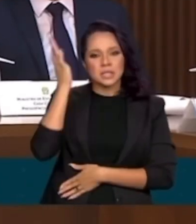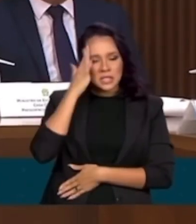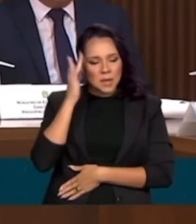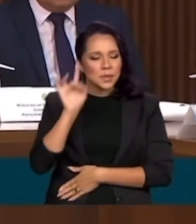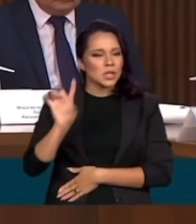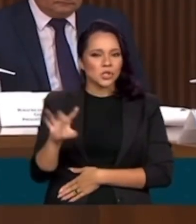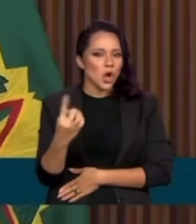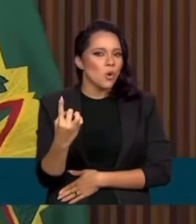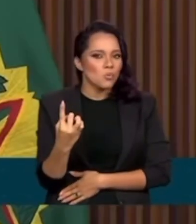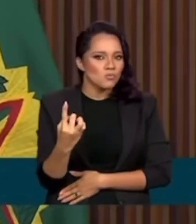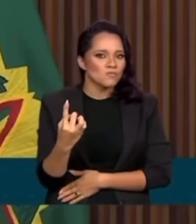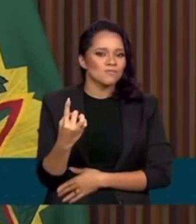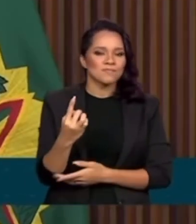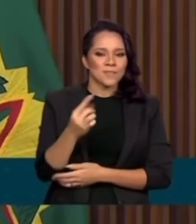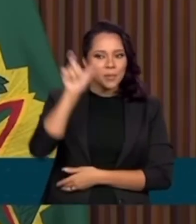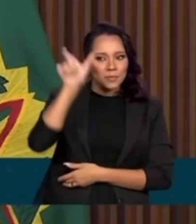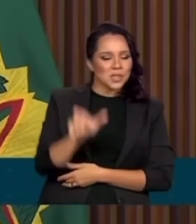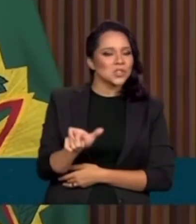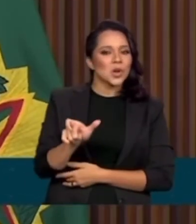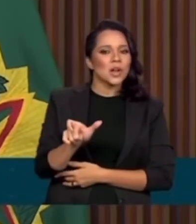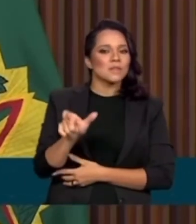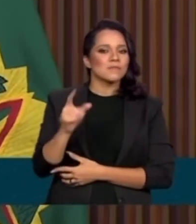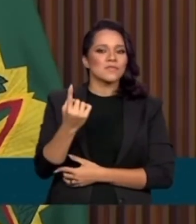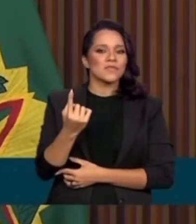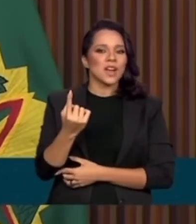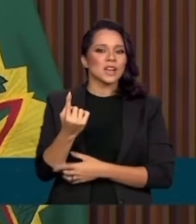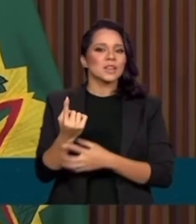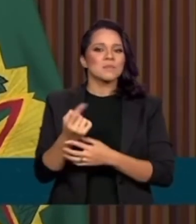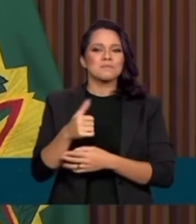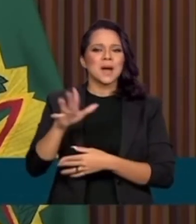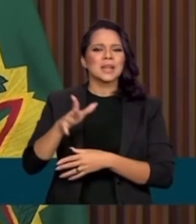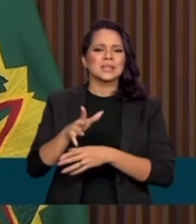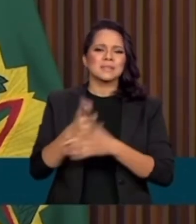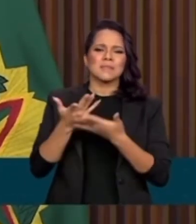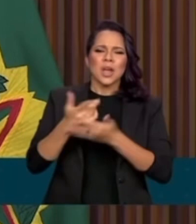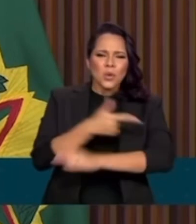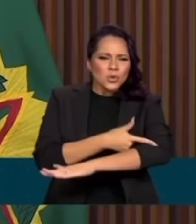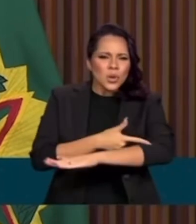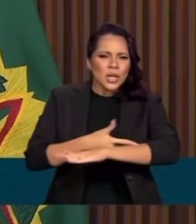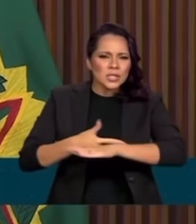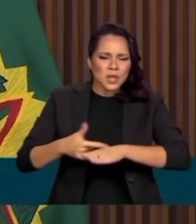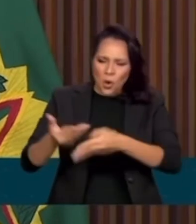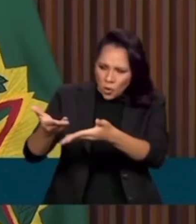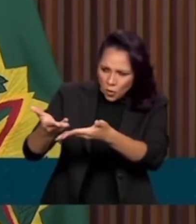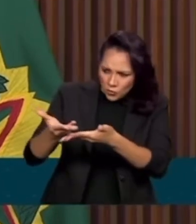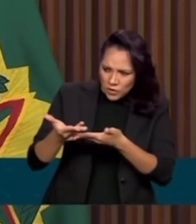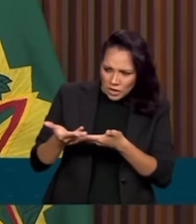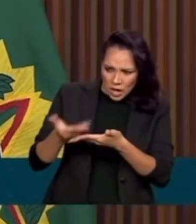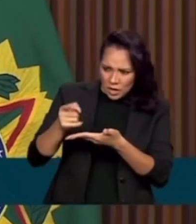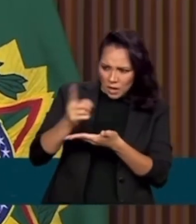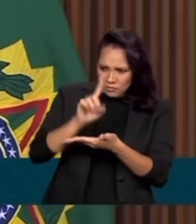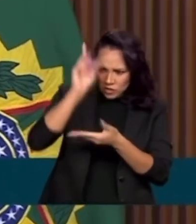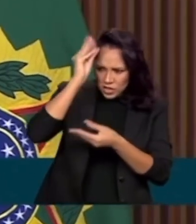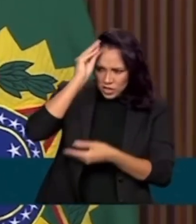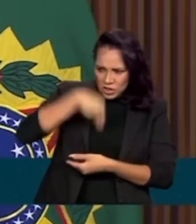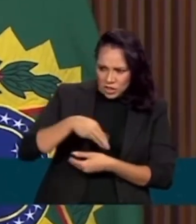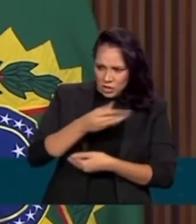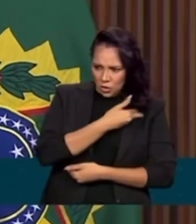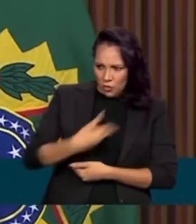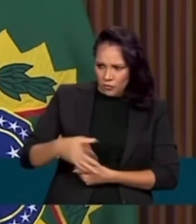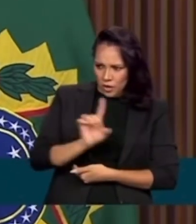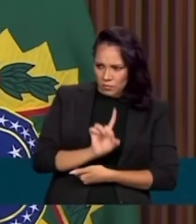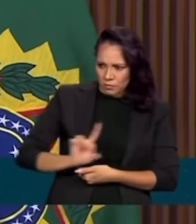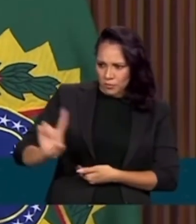tem só um jeito. A pessoa será simplesmente, da forma mais educada possível, convidada a deixar o governo e,